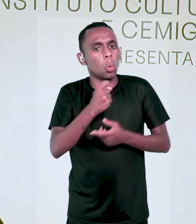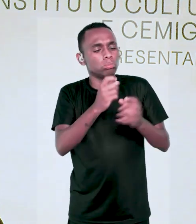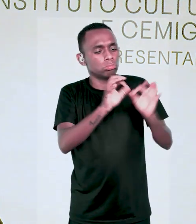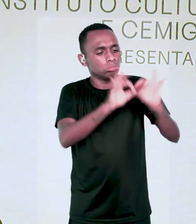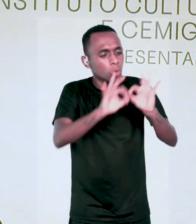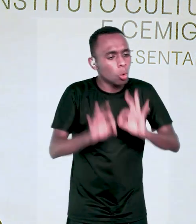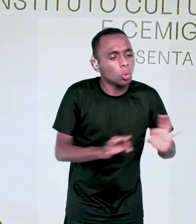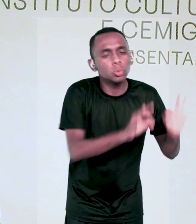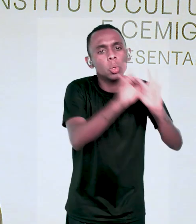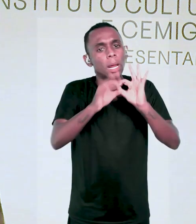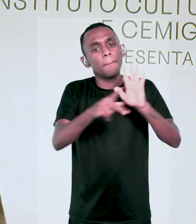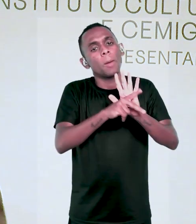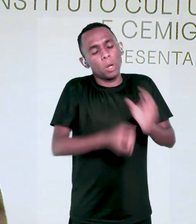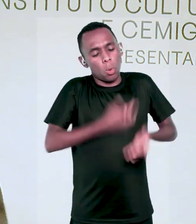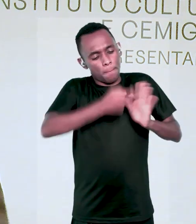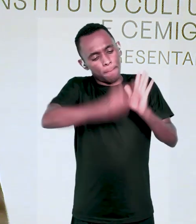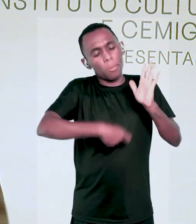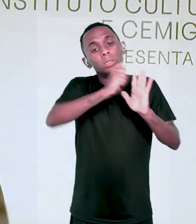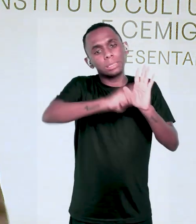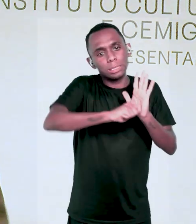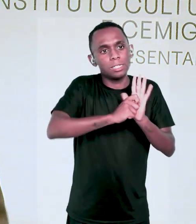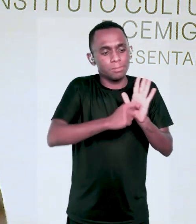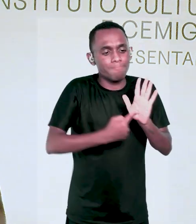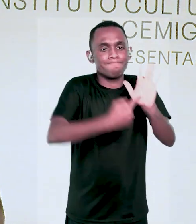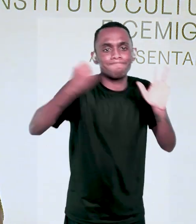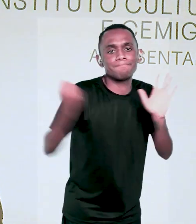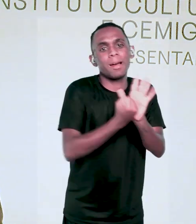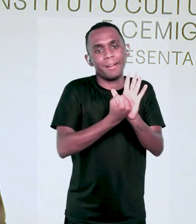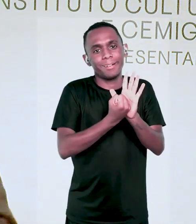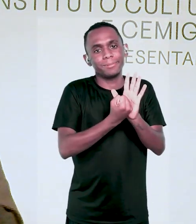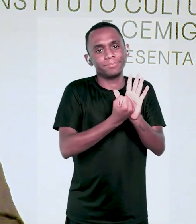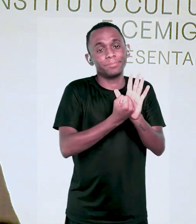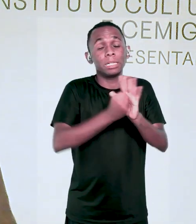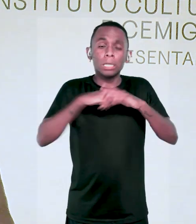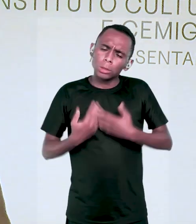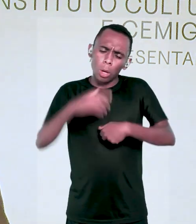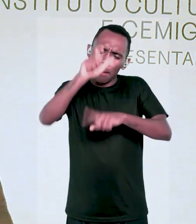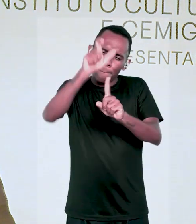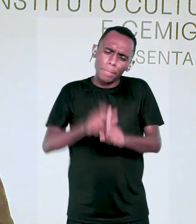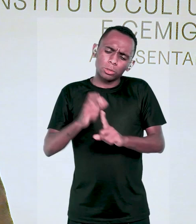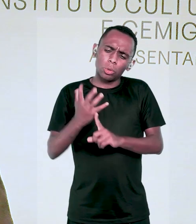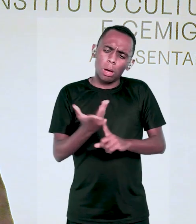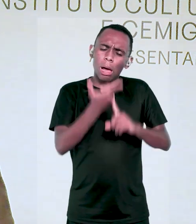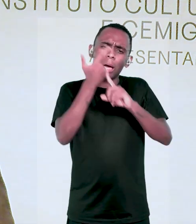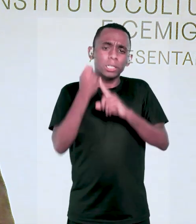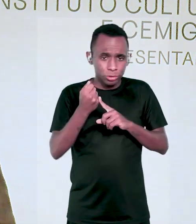cor a textura a sonoridade a espessura da palavra poética para se instalar no mundo